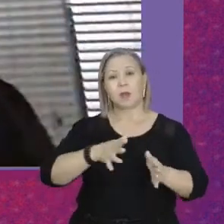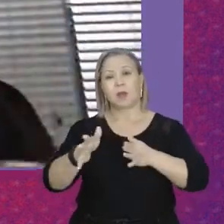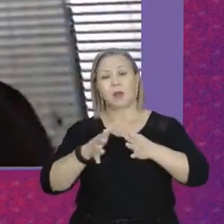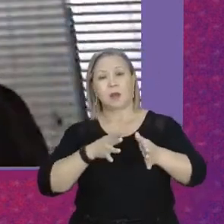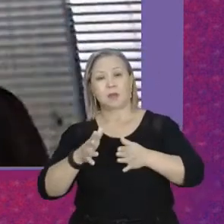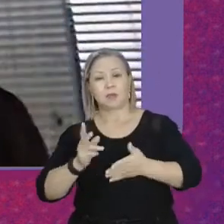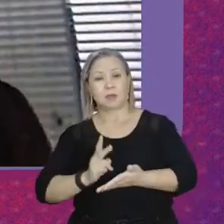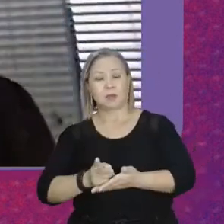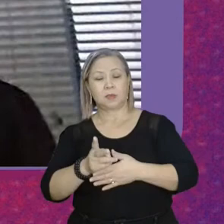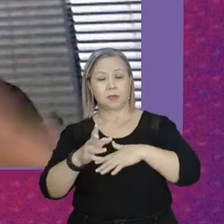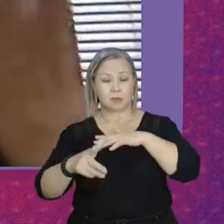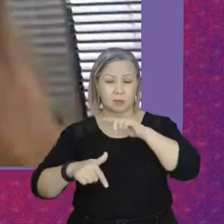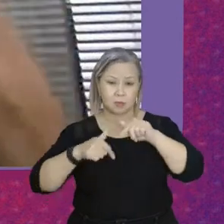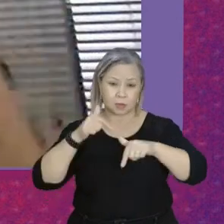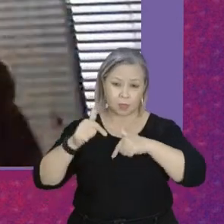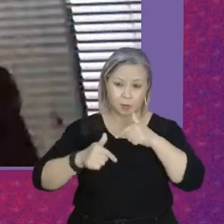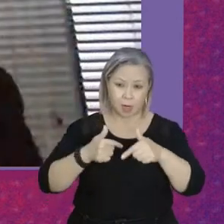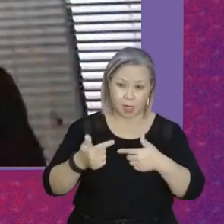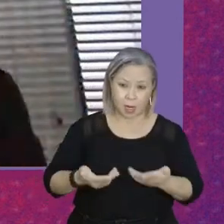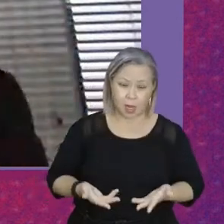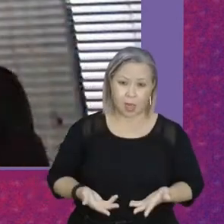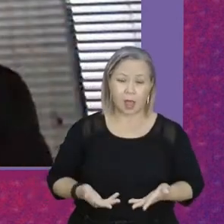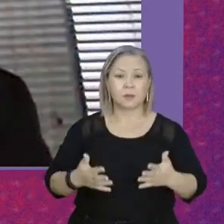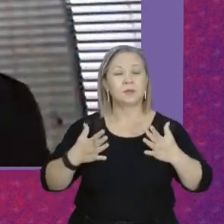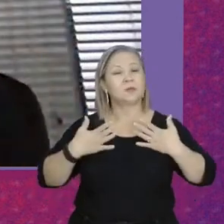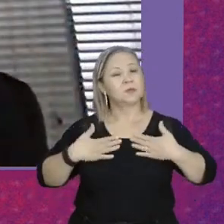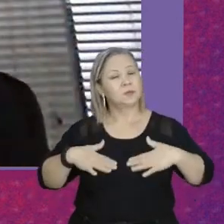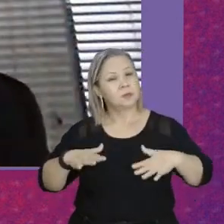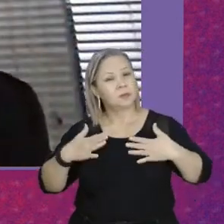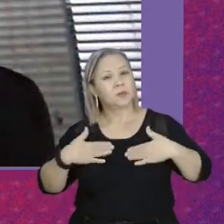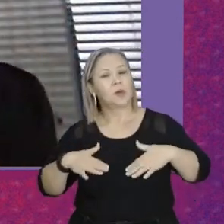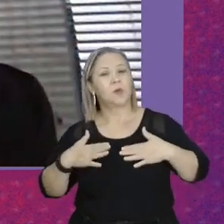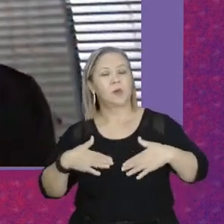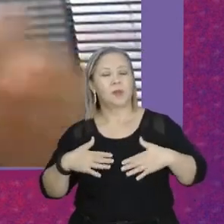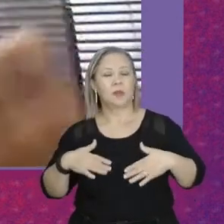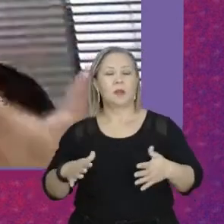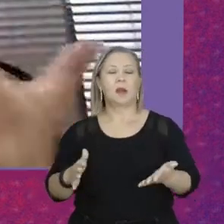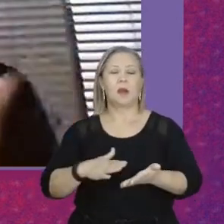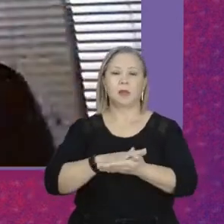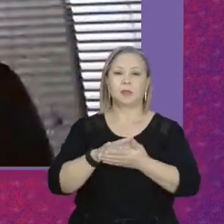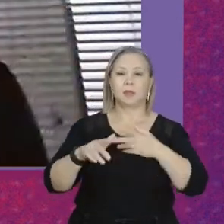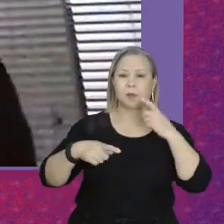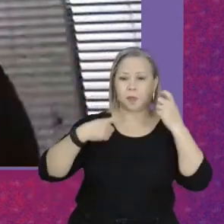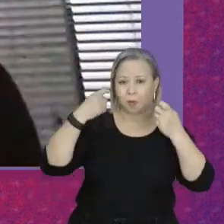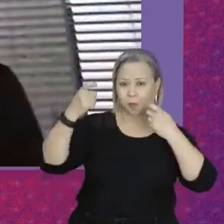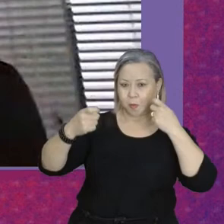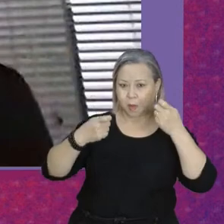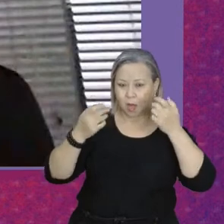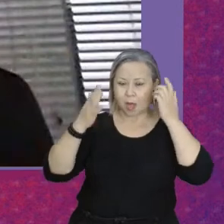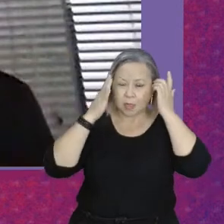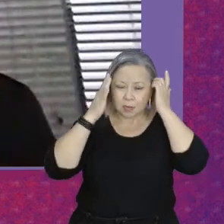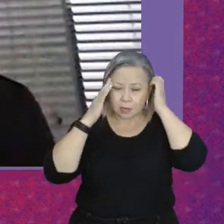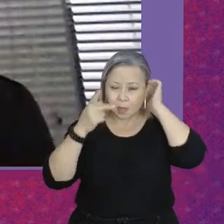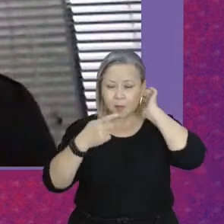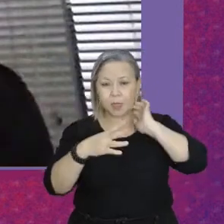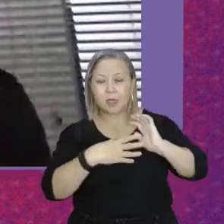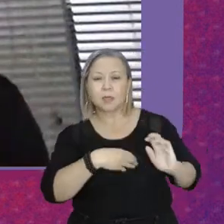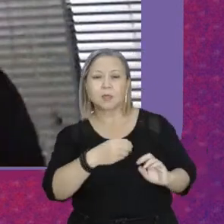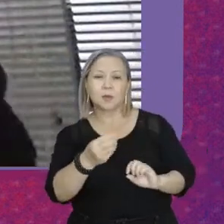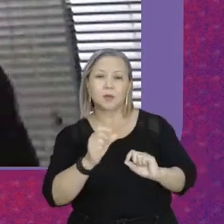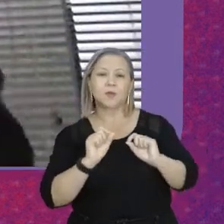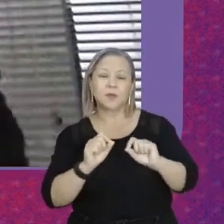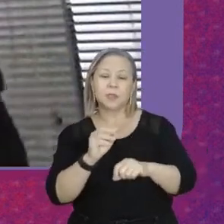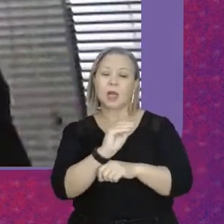no mundo do trabalho, com tranquilidade, né, com a tranquilidade de saber que seus filhos, né, estão